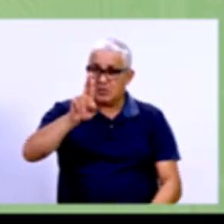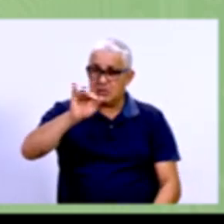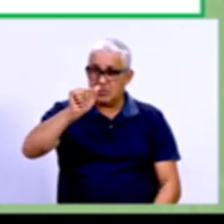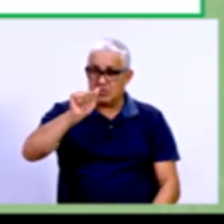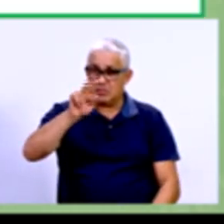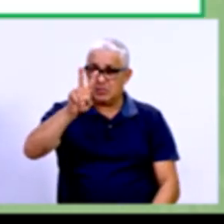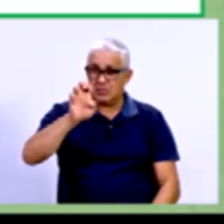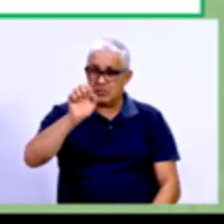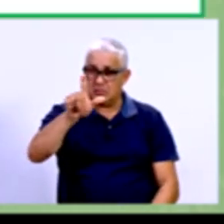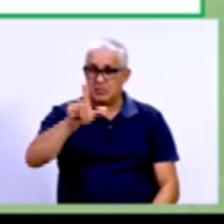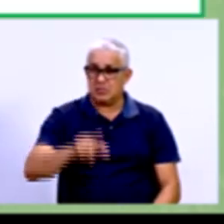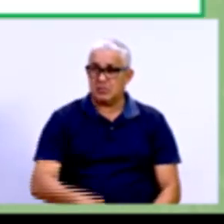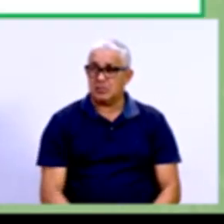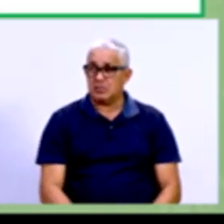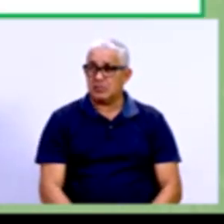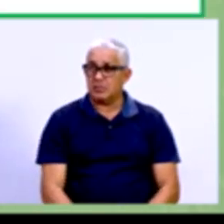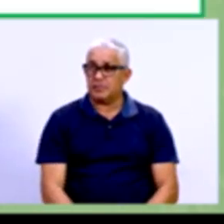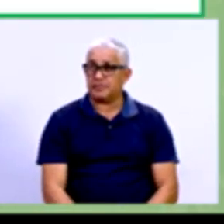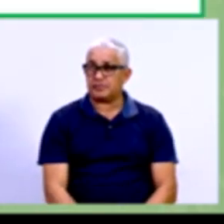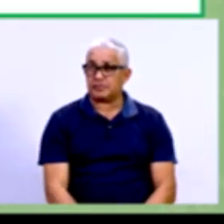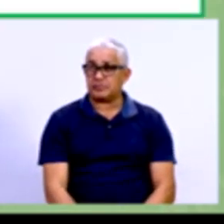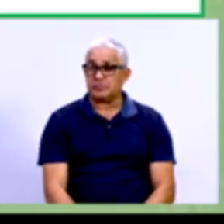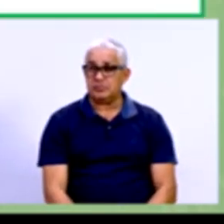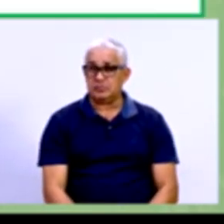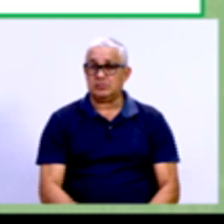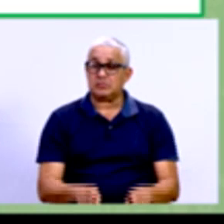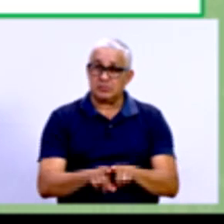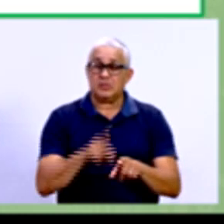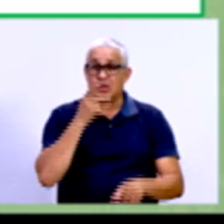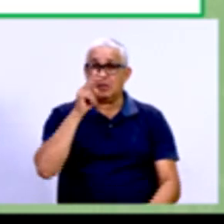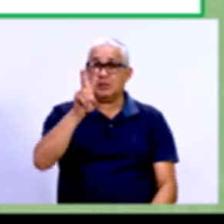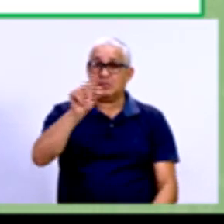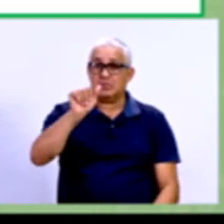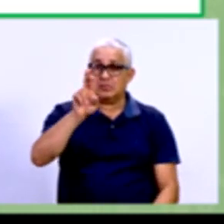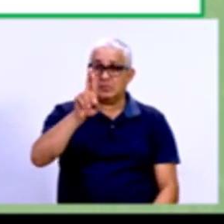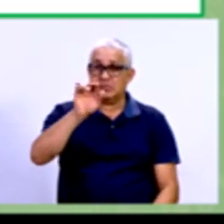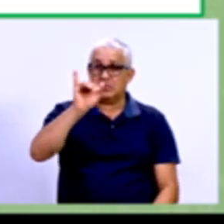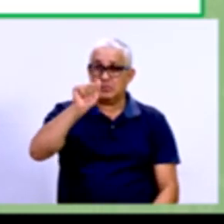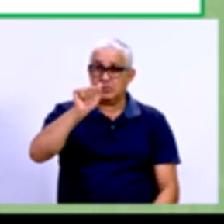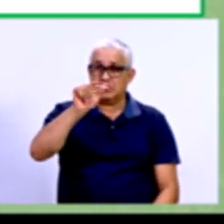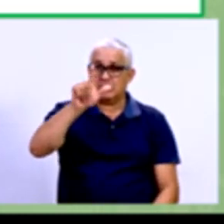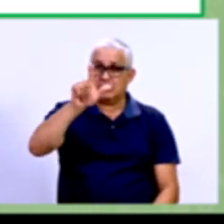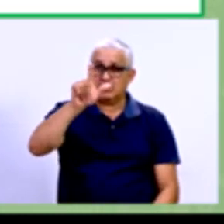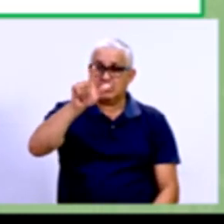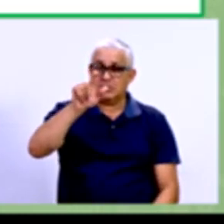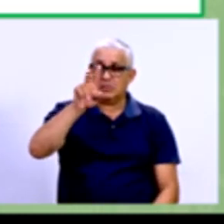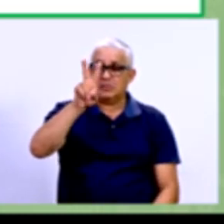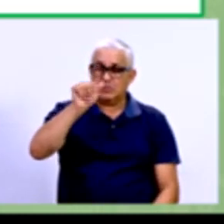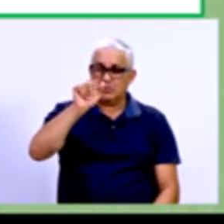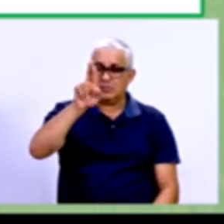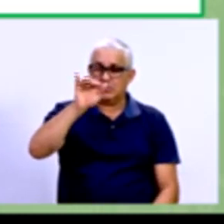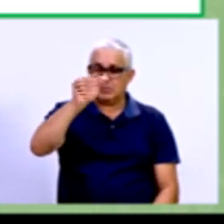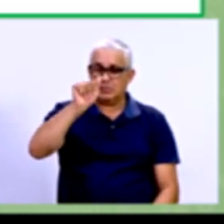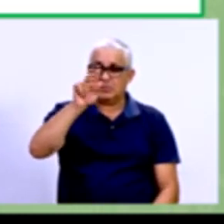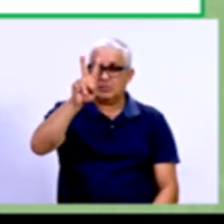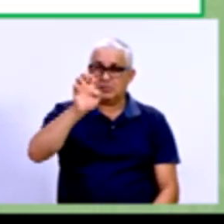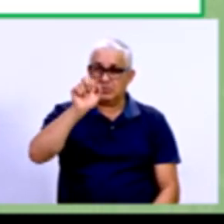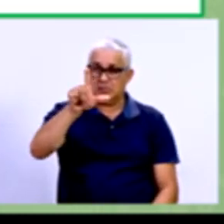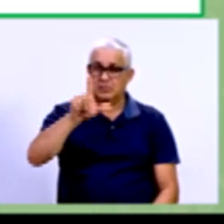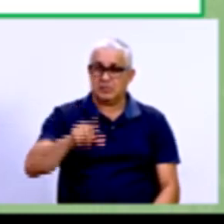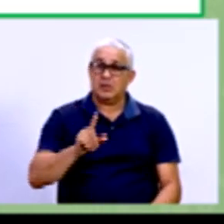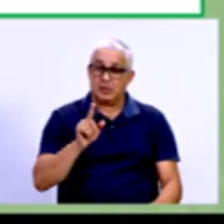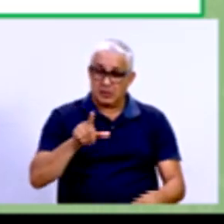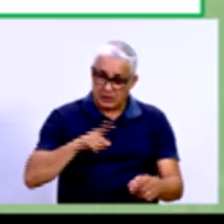Nesse caso aqui que a gente mostrou para vocês. Quando a gente fala de variável, voltando aqui, a gente tem a variável qualitativa,